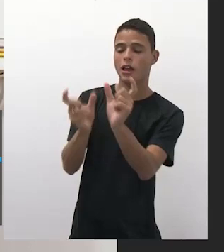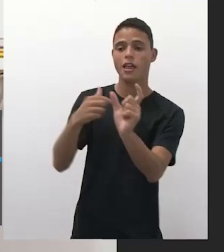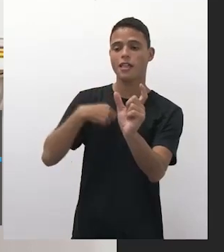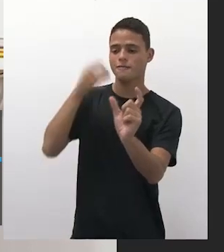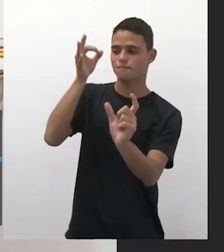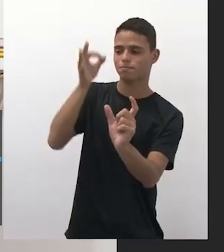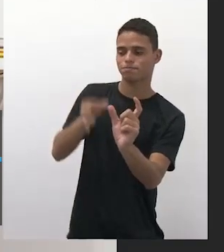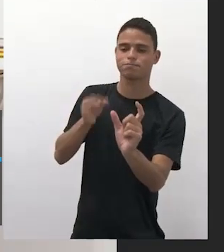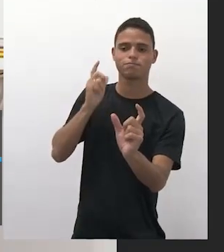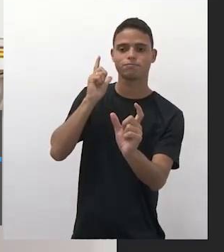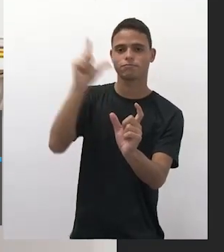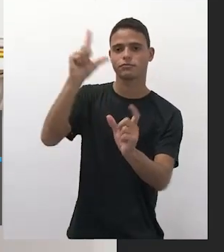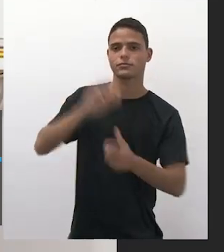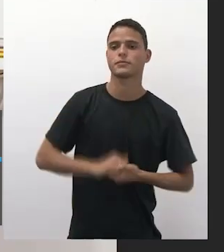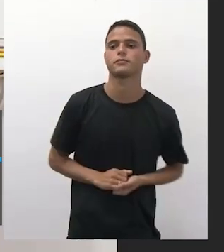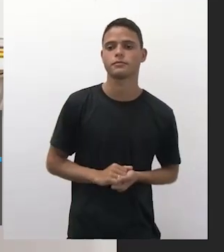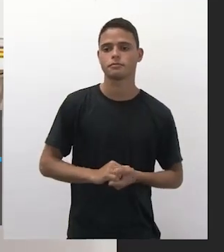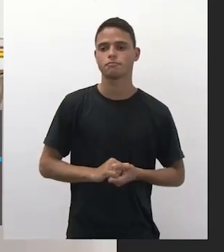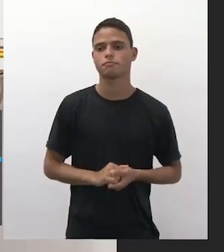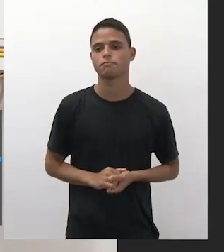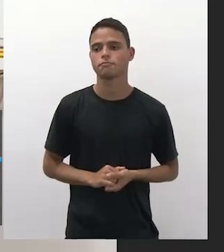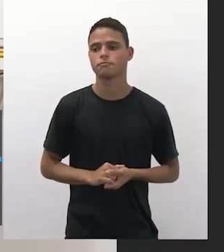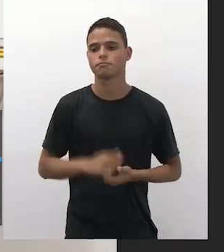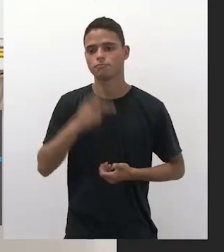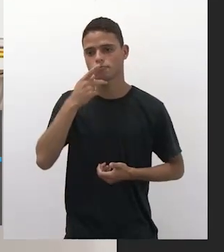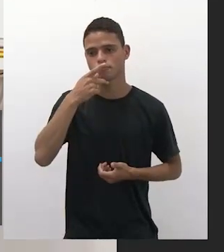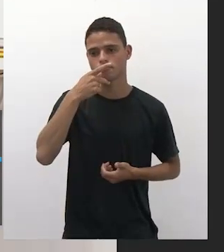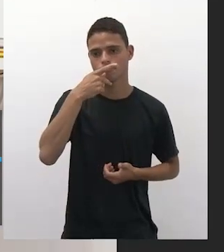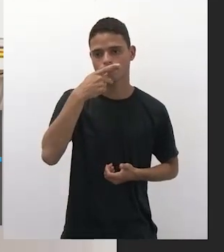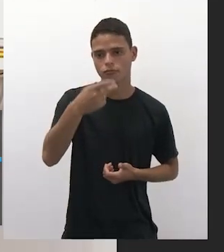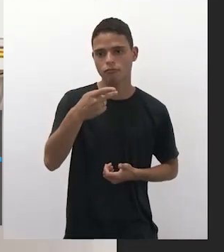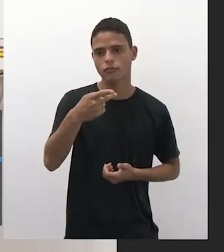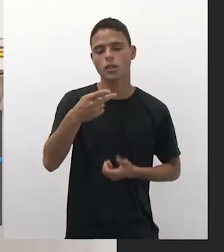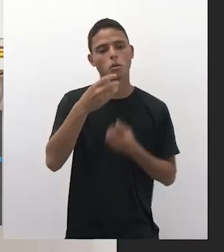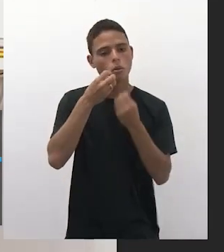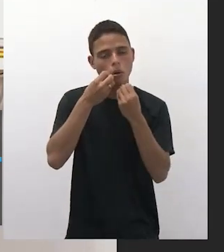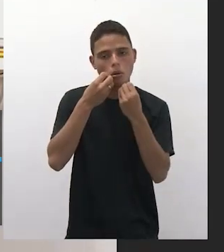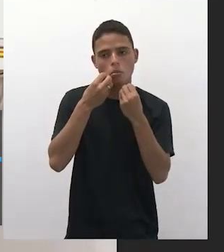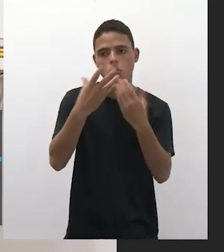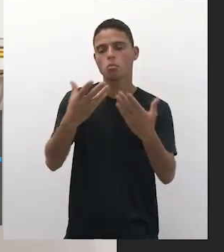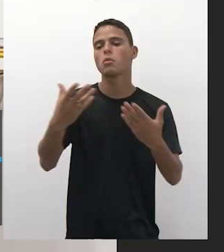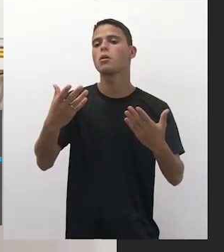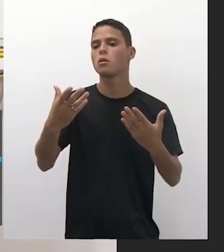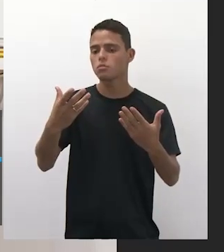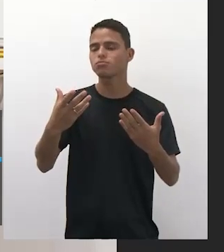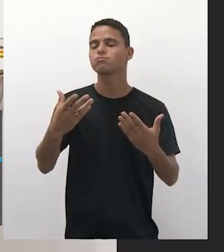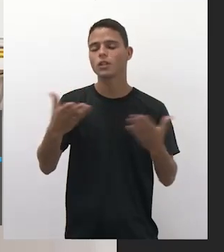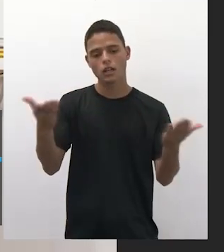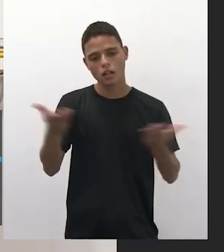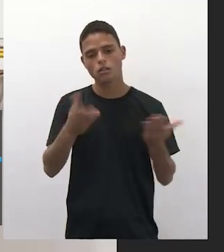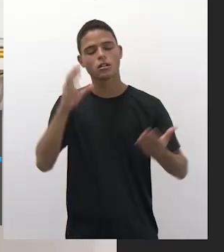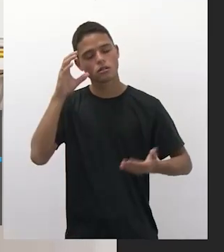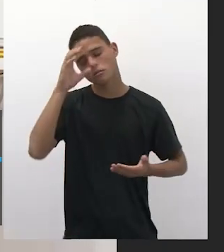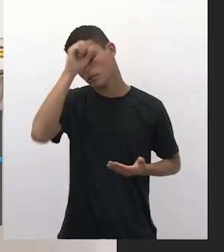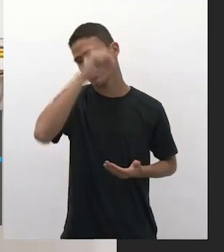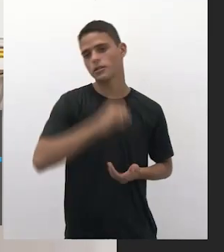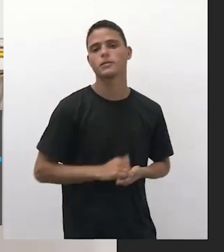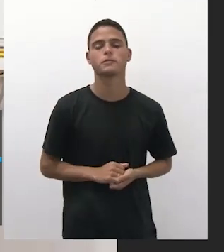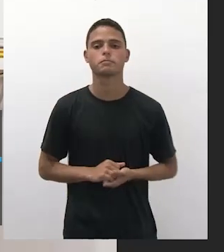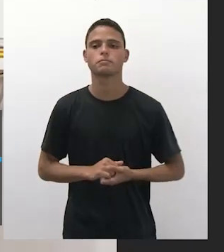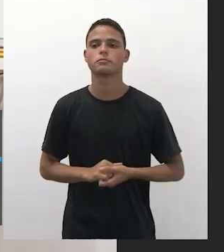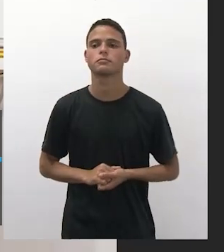acertava. Aí eu falei assim, nossa, que bom, eu acho que agora realmente eu estou aprendendo,